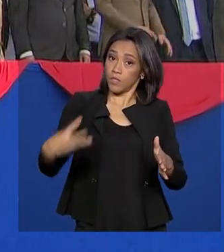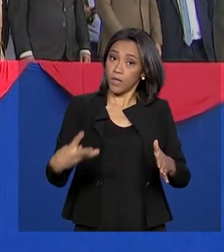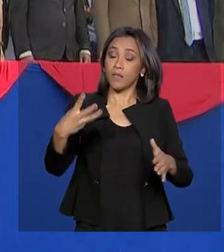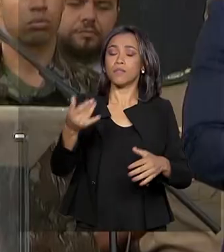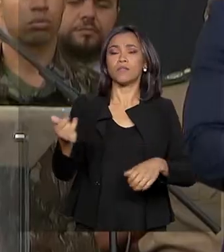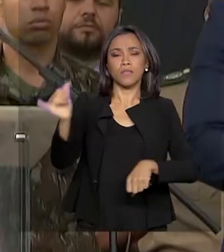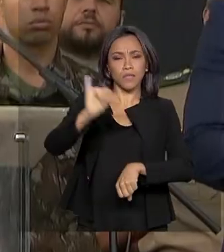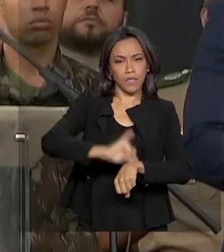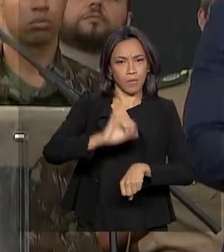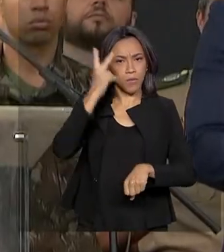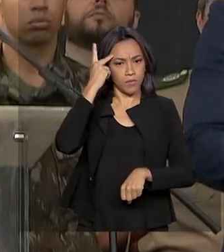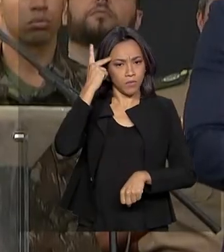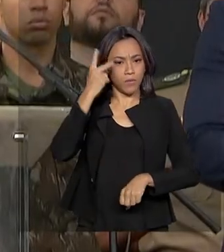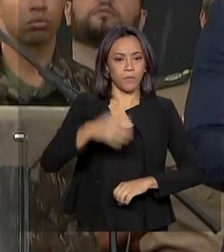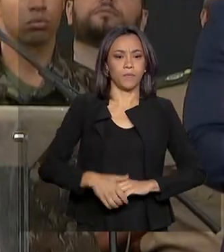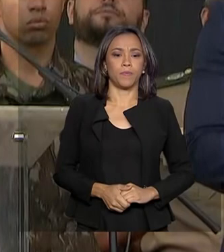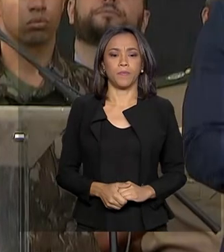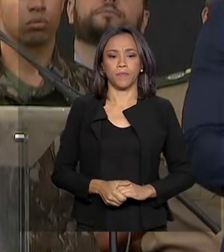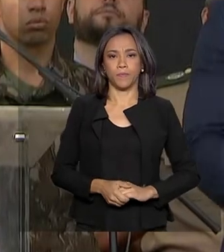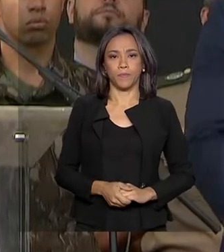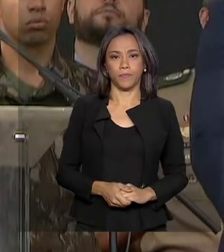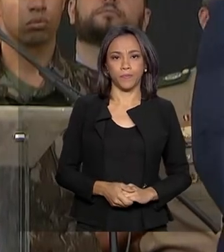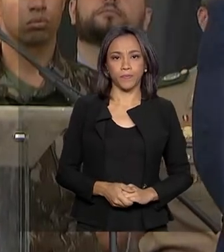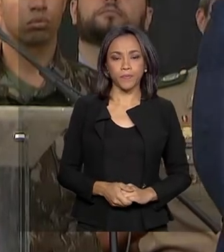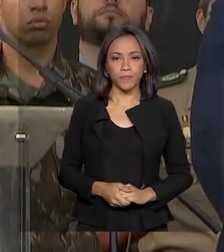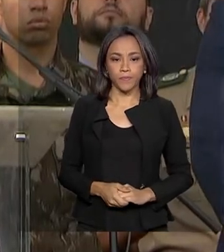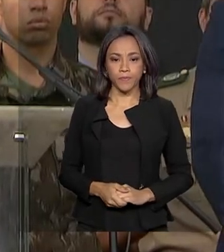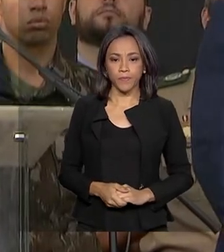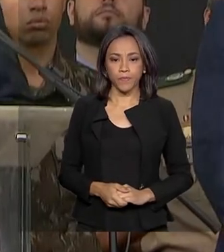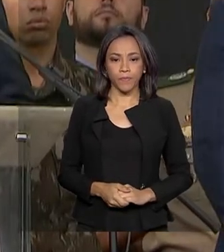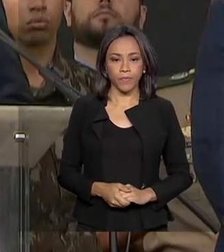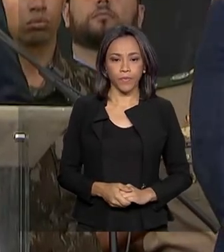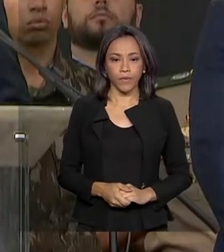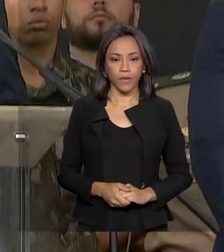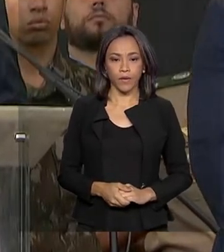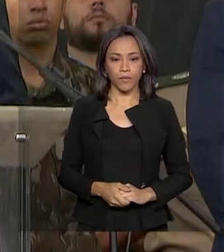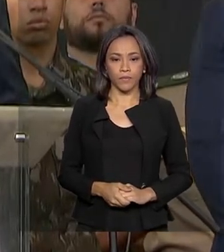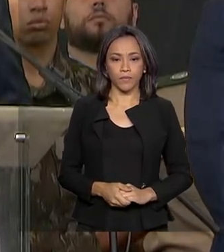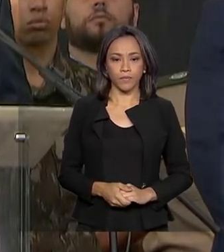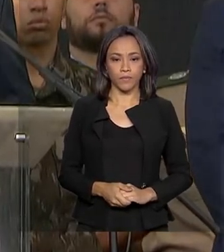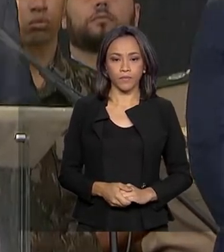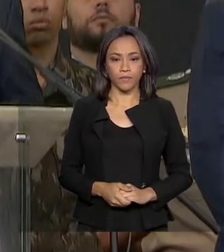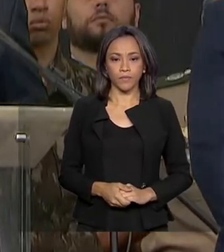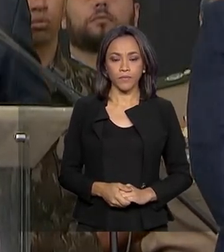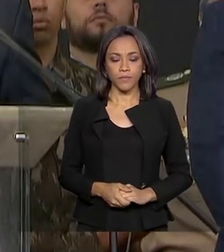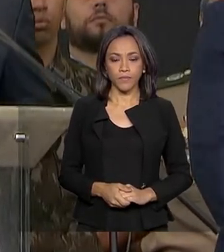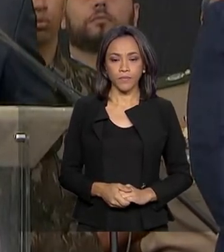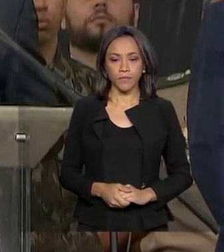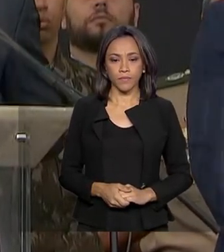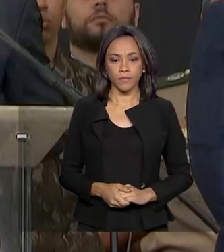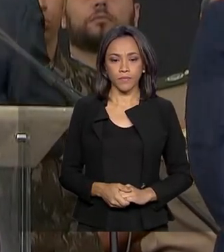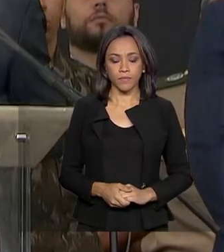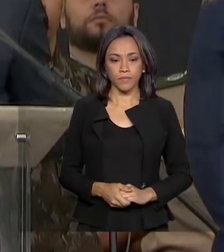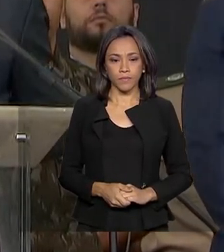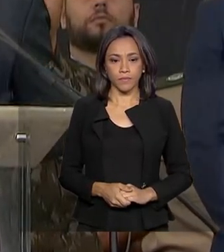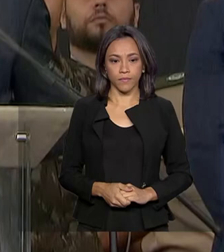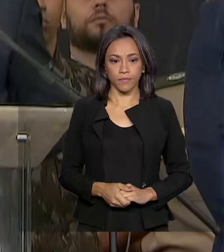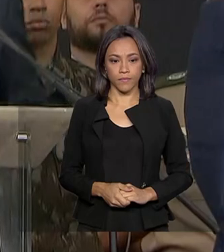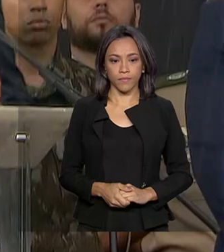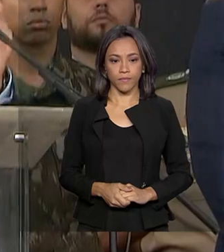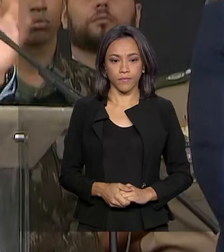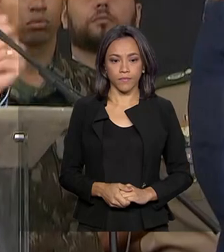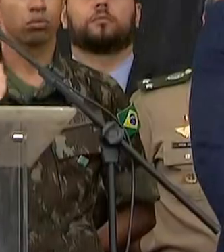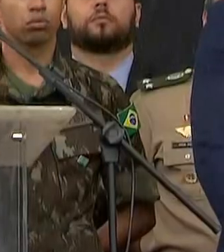paulista. Esse colégio abrigará filho de todos. Militar das Forças Armadas, militar da nossa Polícia